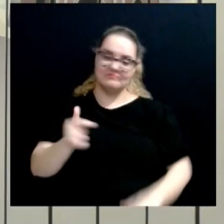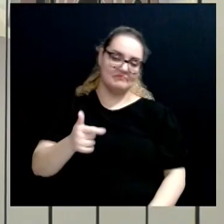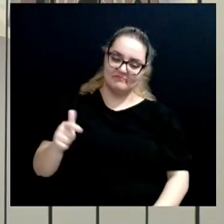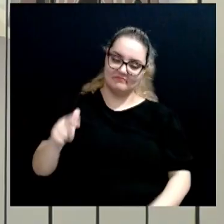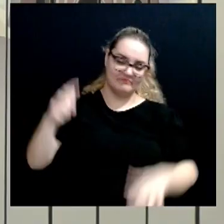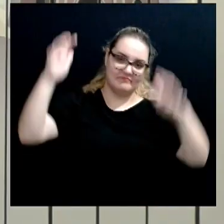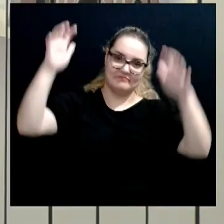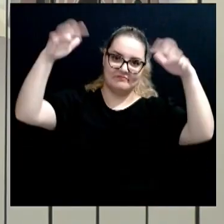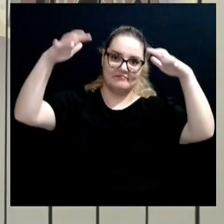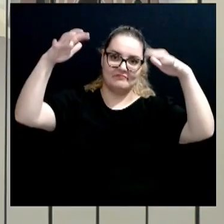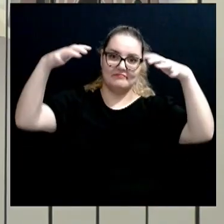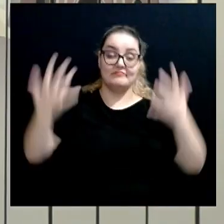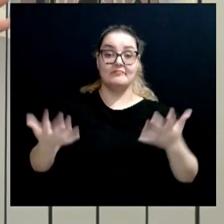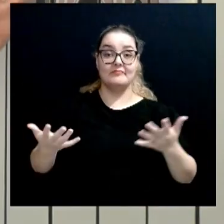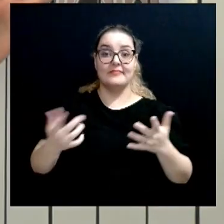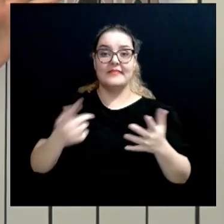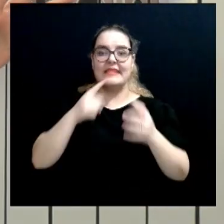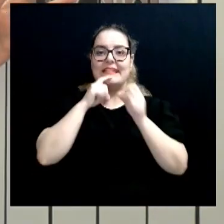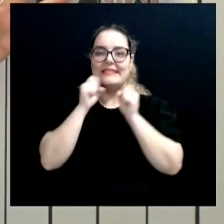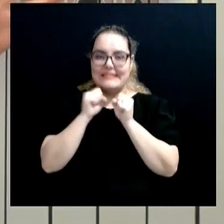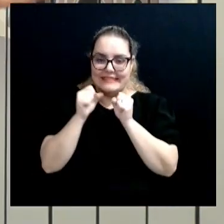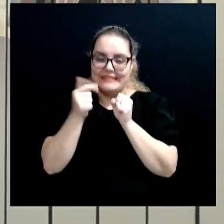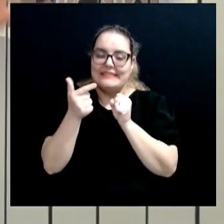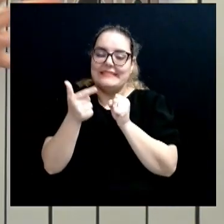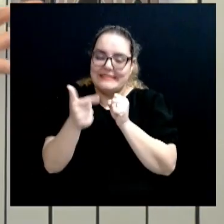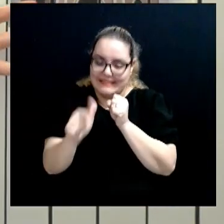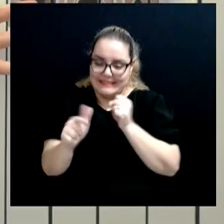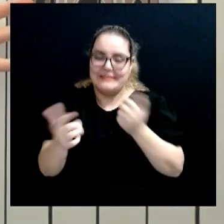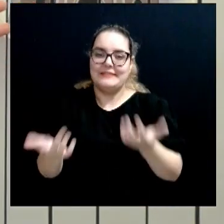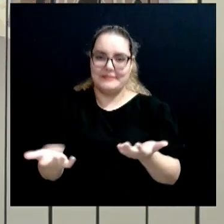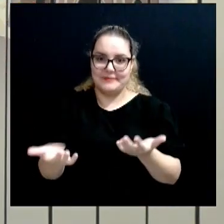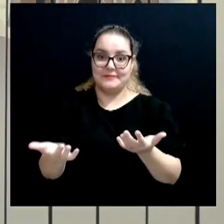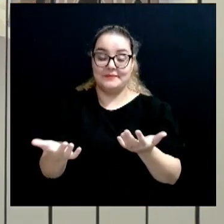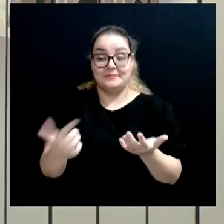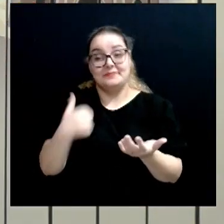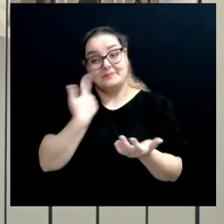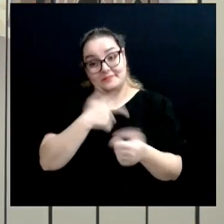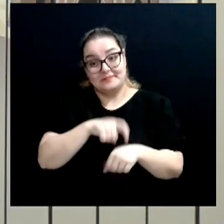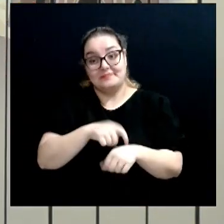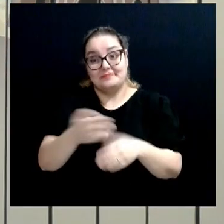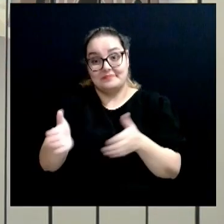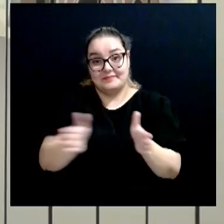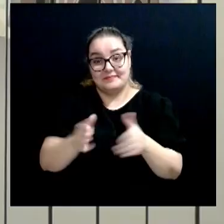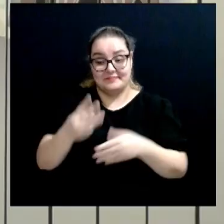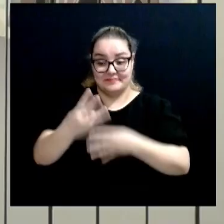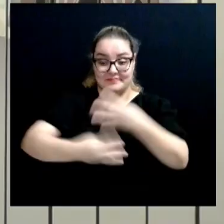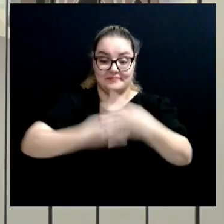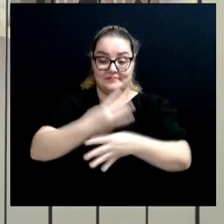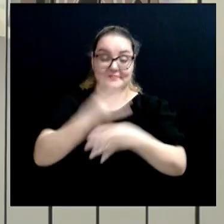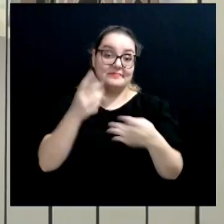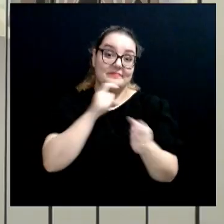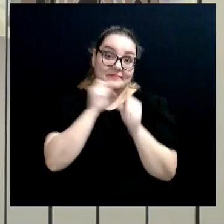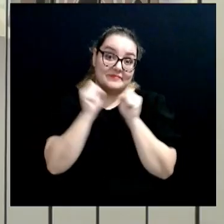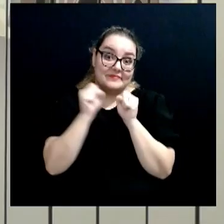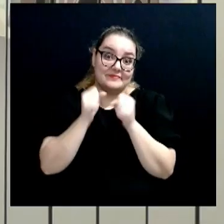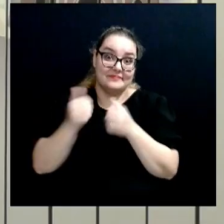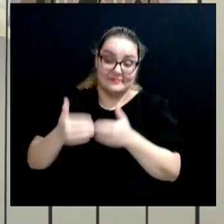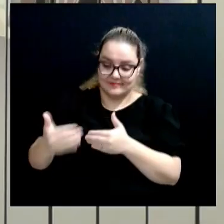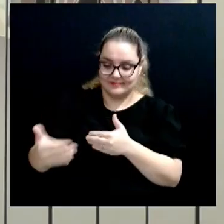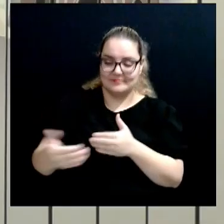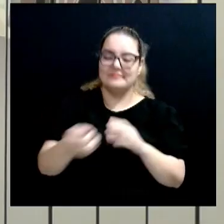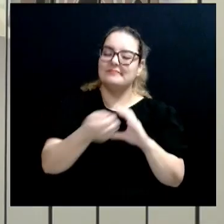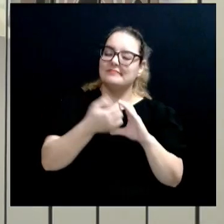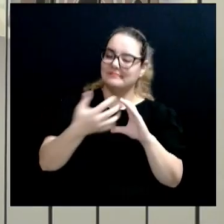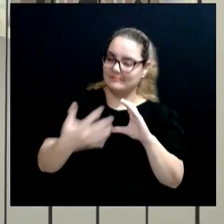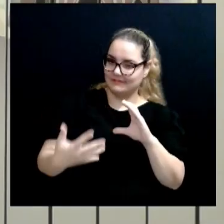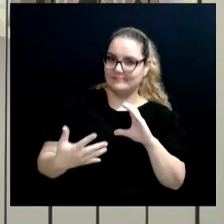O frio esse continua, estamos no inverno, então nos próximos dias são característicos desta